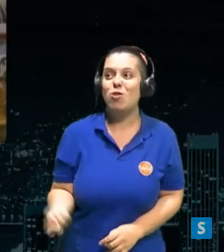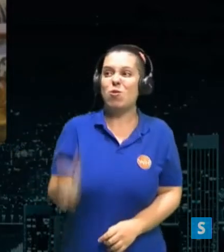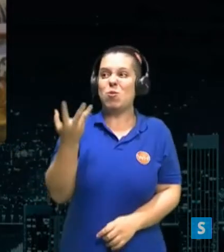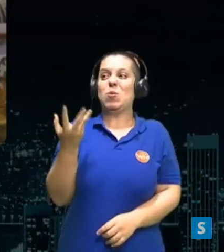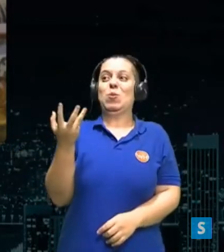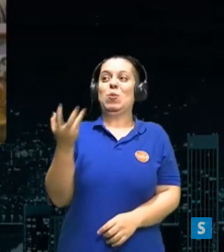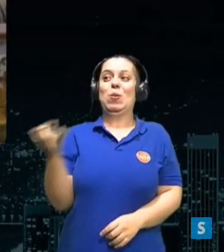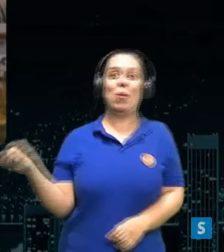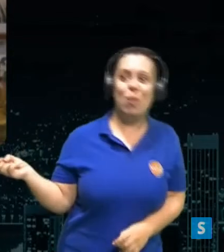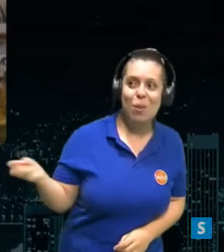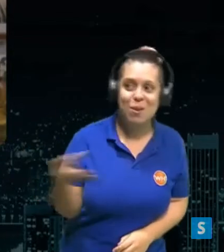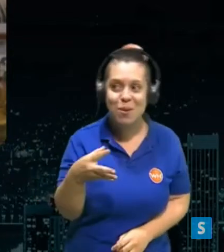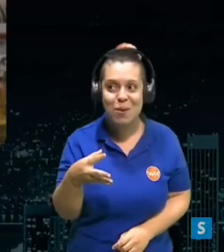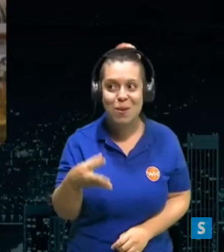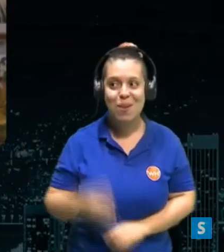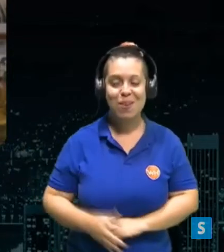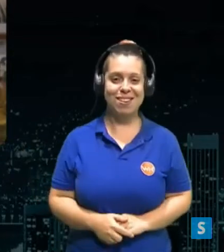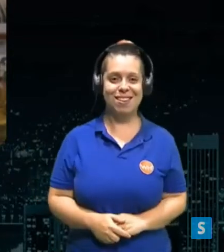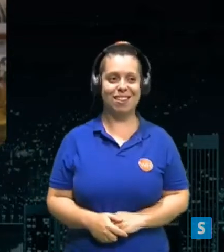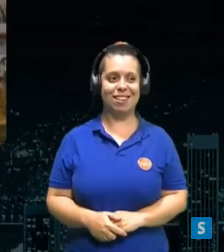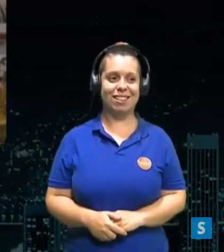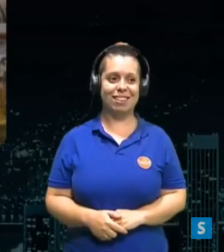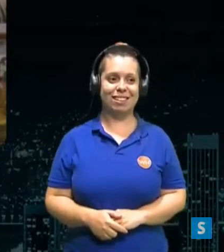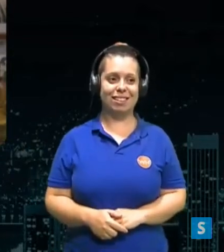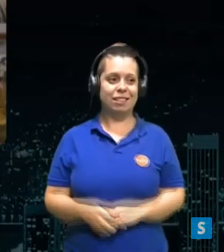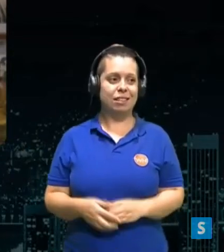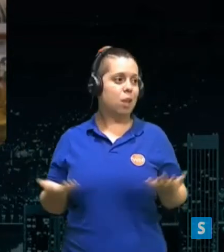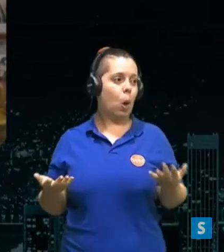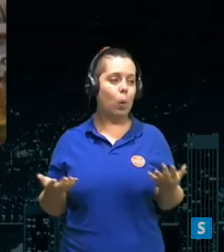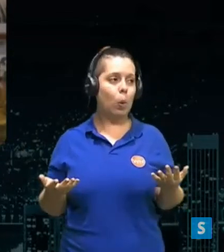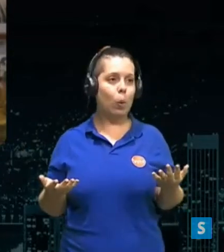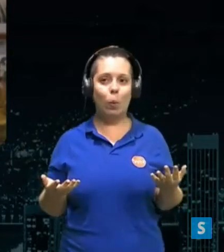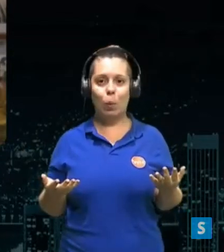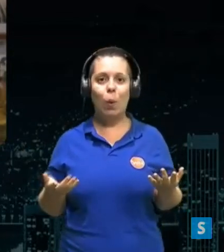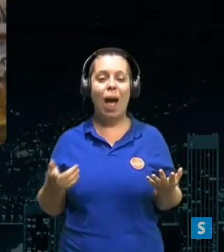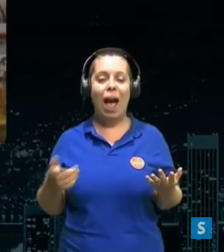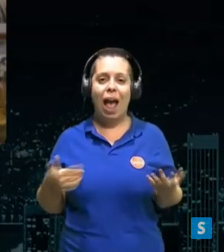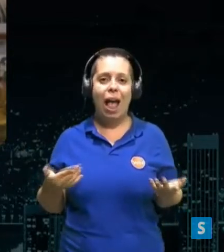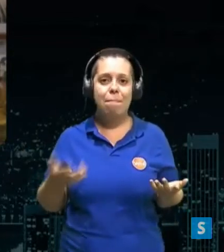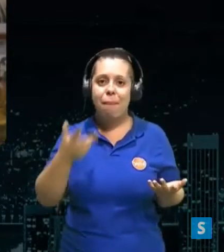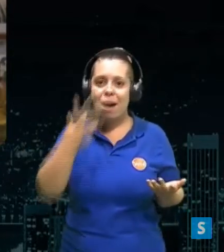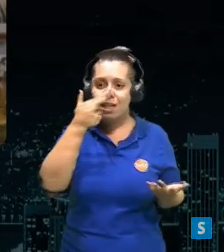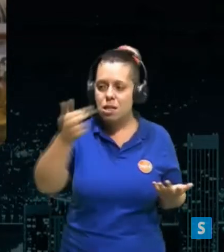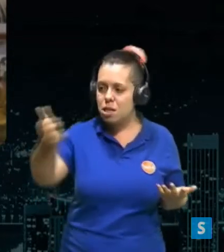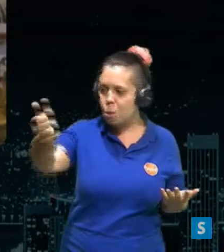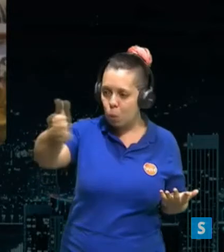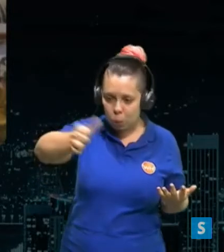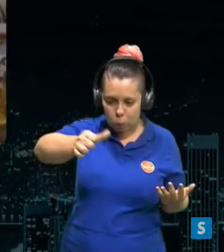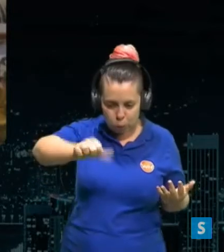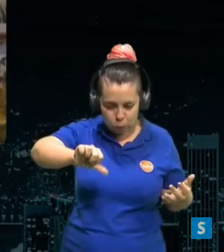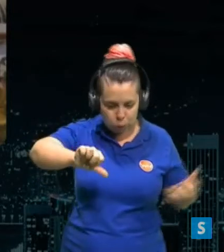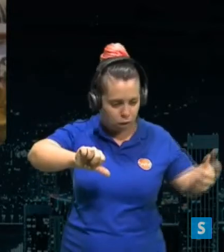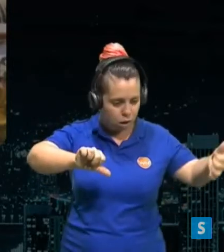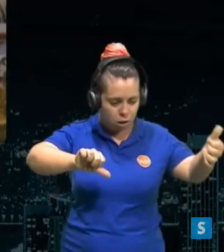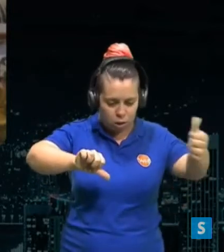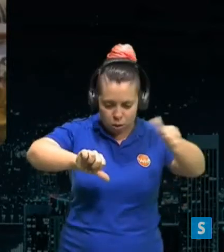novo bom então é uma alquimia de uma certa forma é uma relação